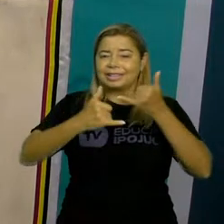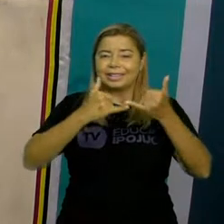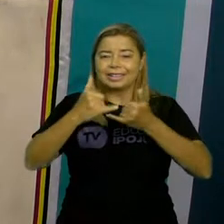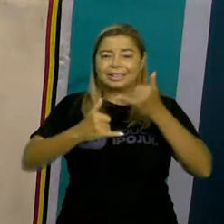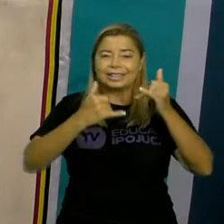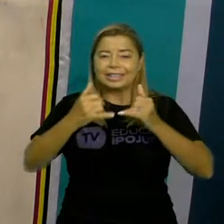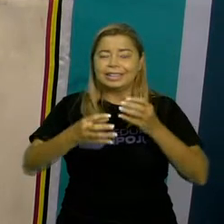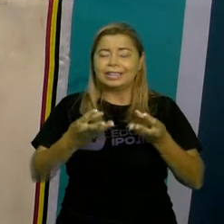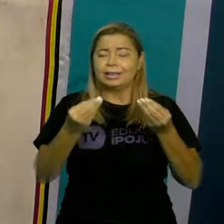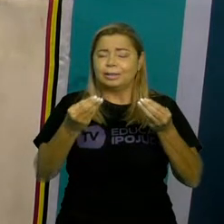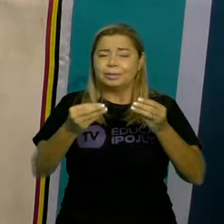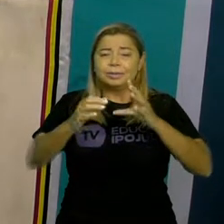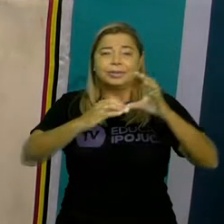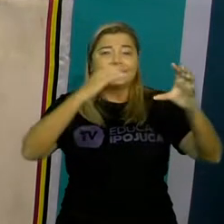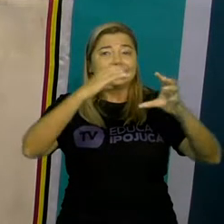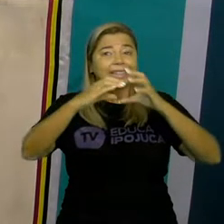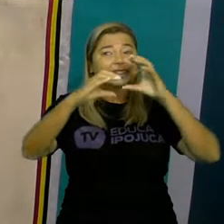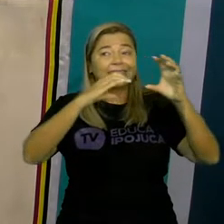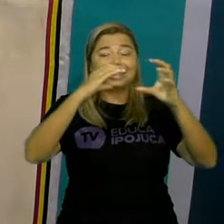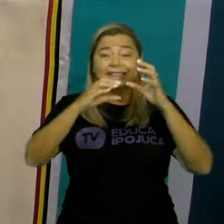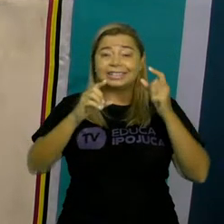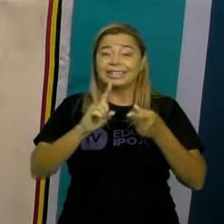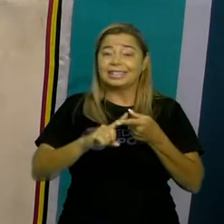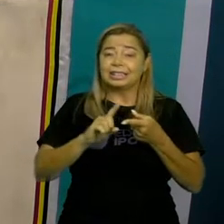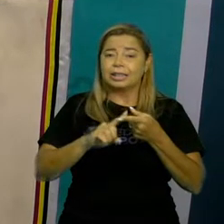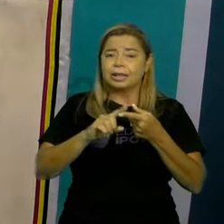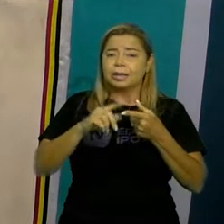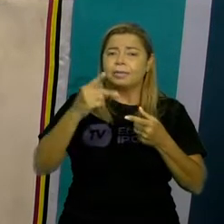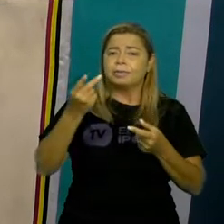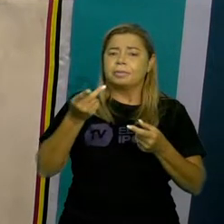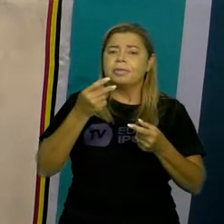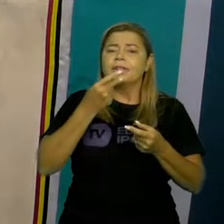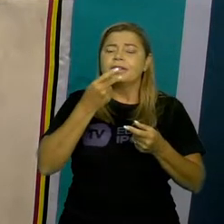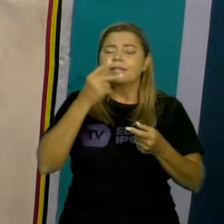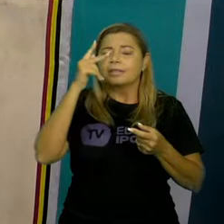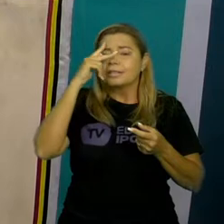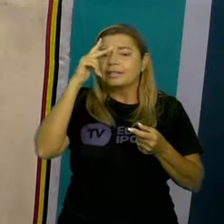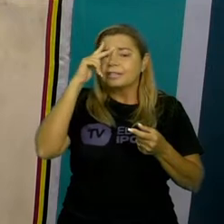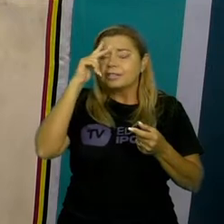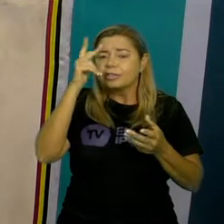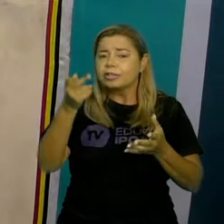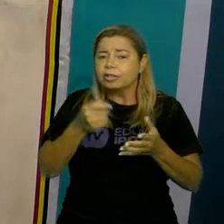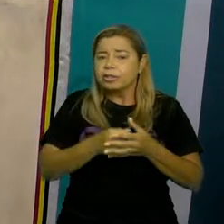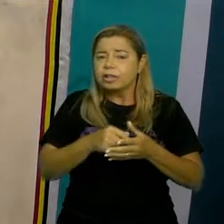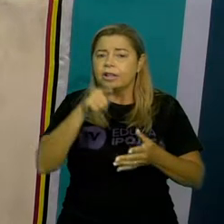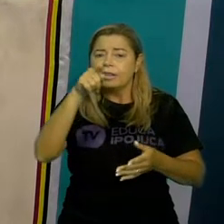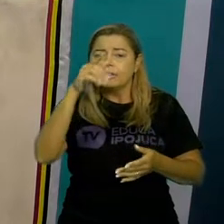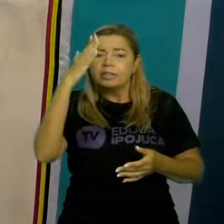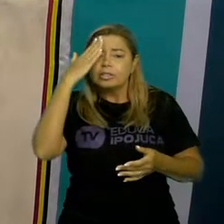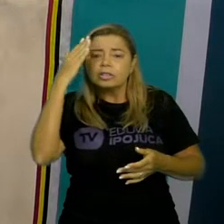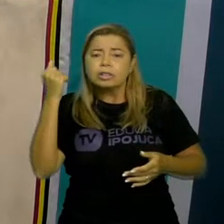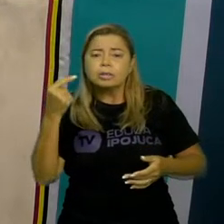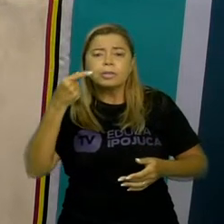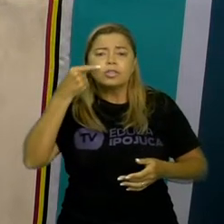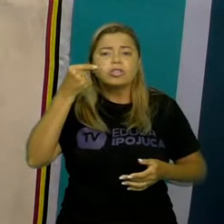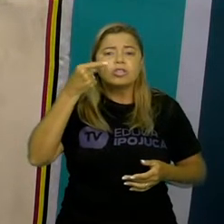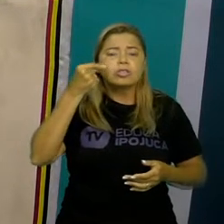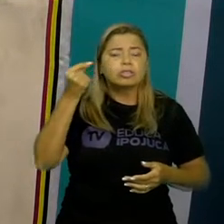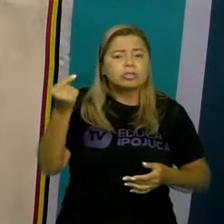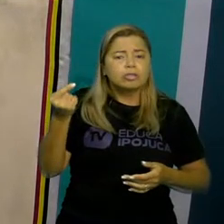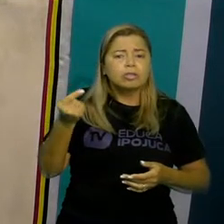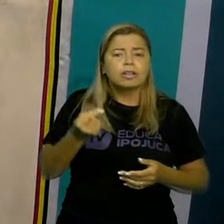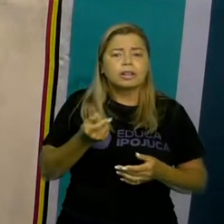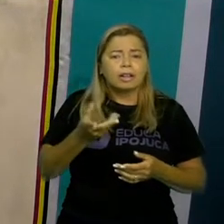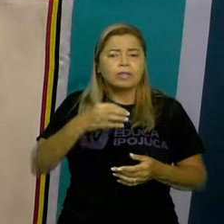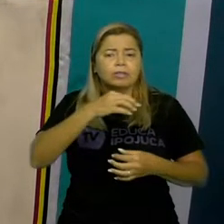brincadeira. Tivemos a contação de história. Quem lembra, né? A historinha do ratinho com os seus